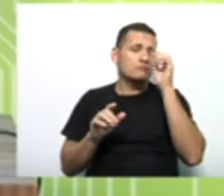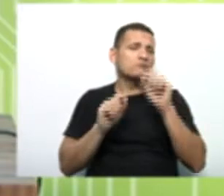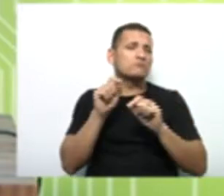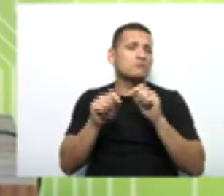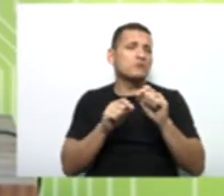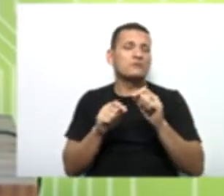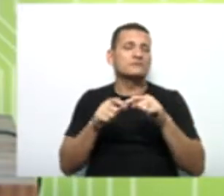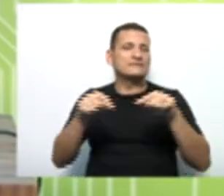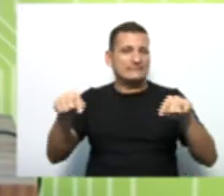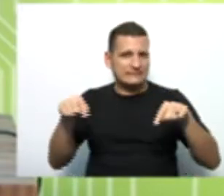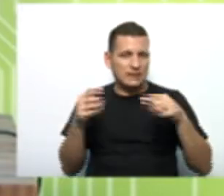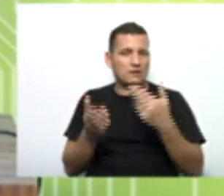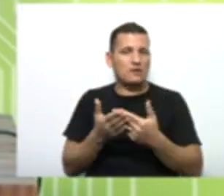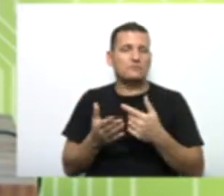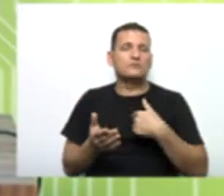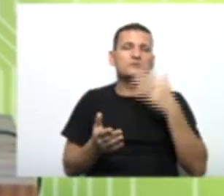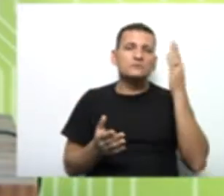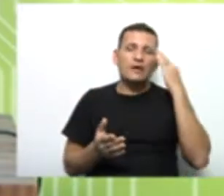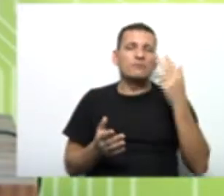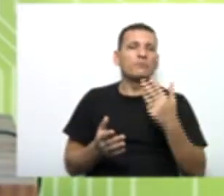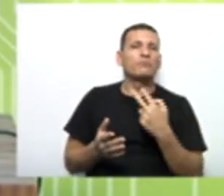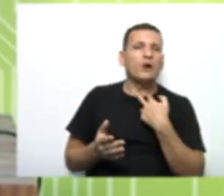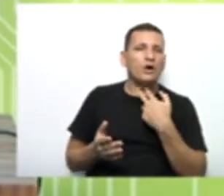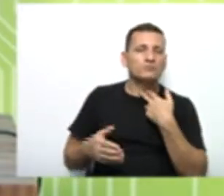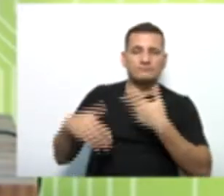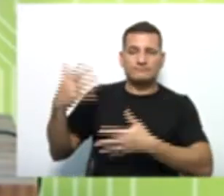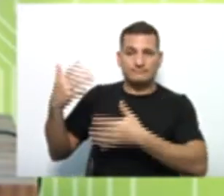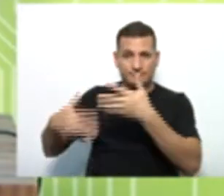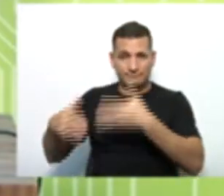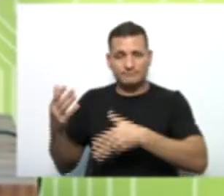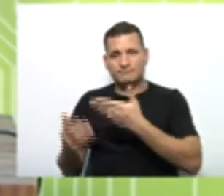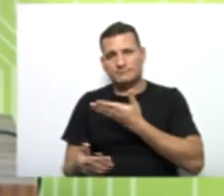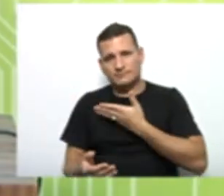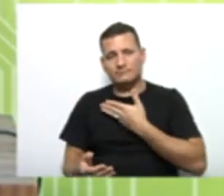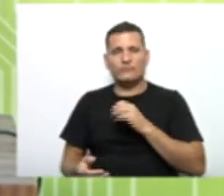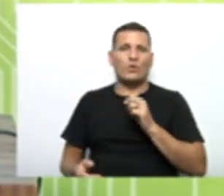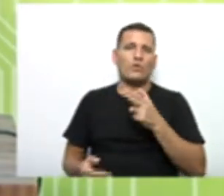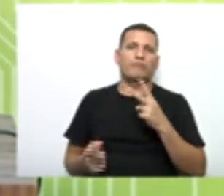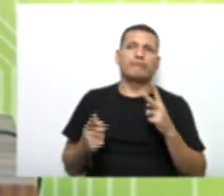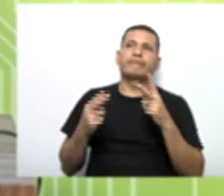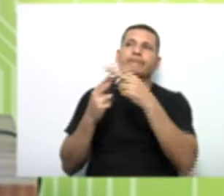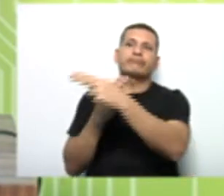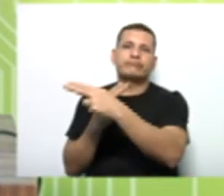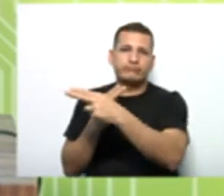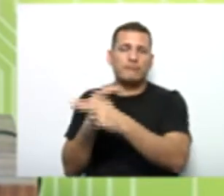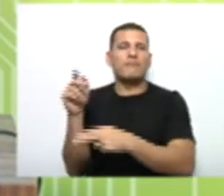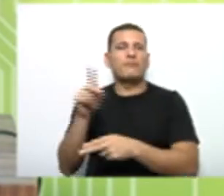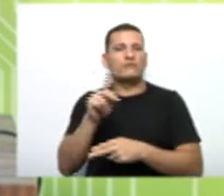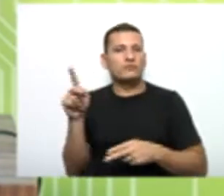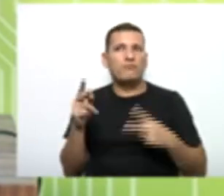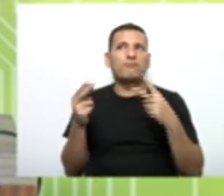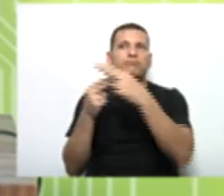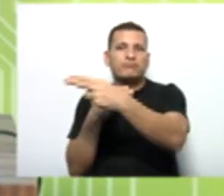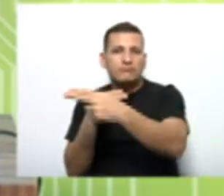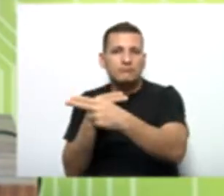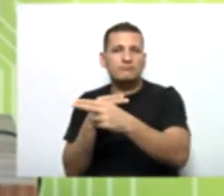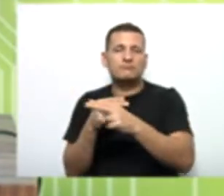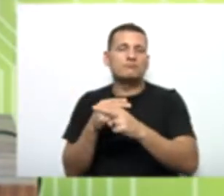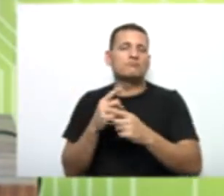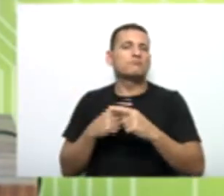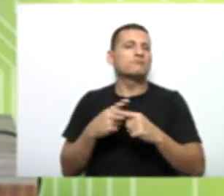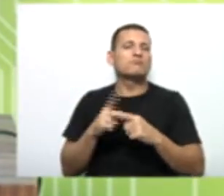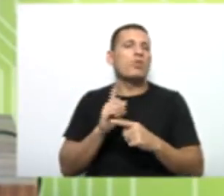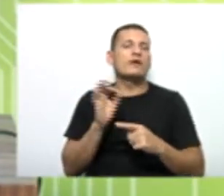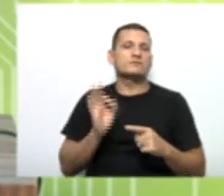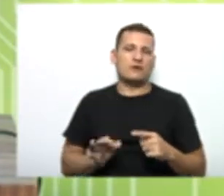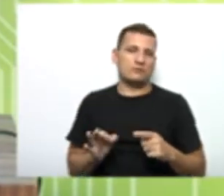não posso ficar atrapalhando meus colegas, eu não posso interromper a fala do meu professor, porque isso não é correto, isso não é certo. E quem é